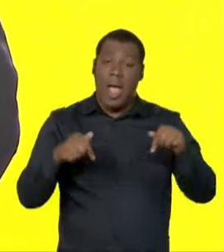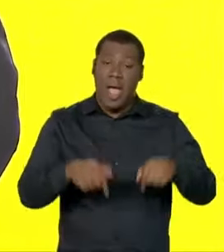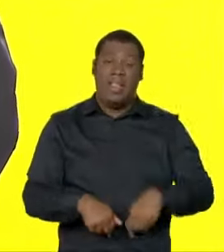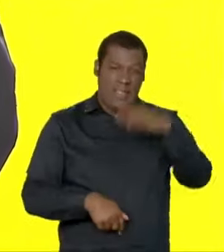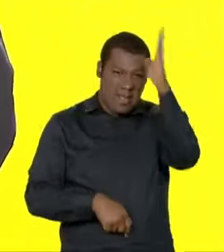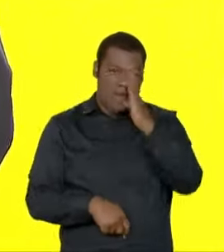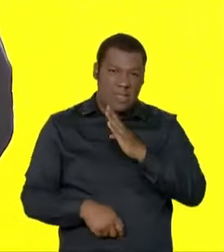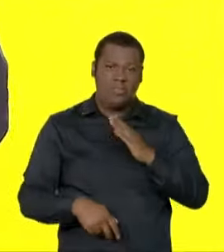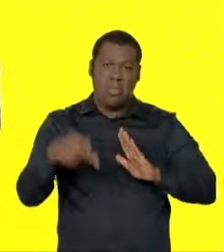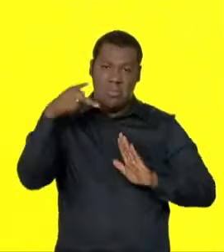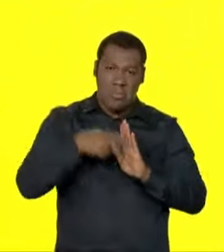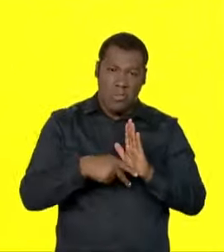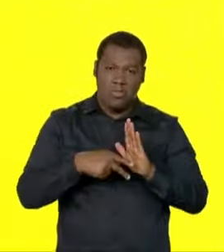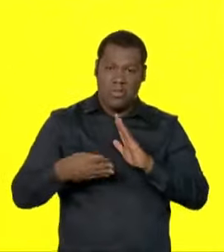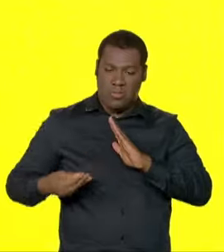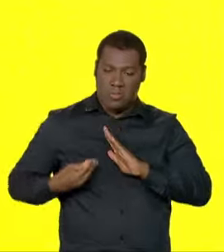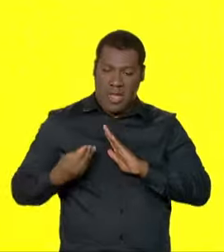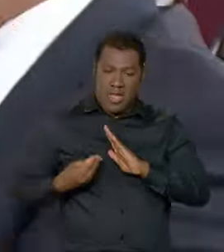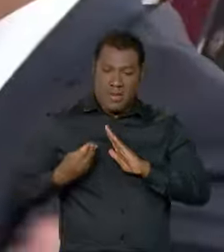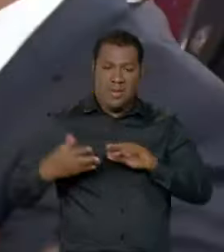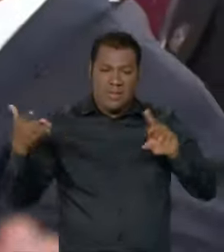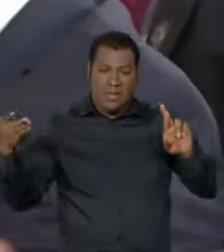mundo.